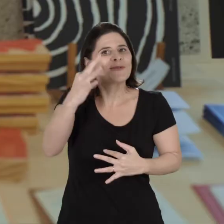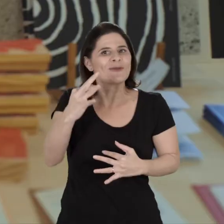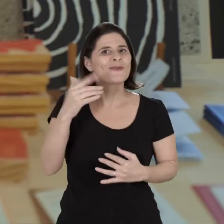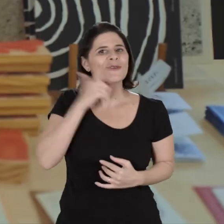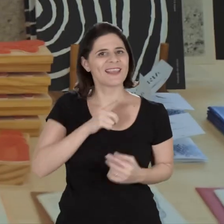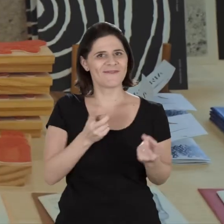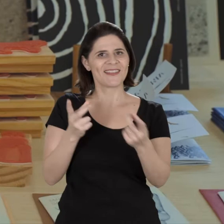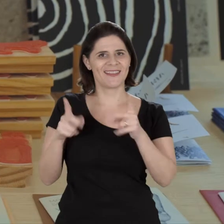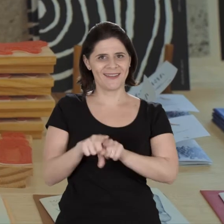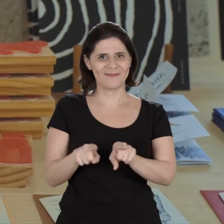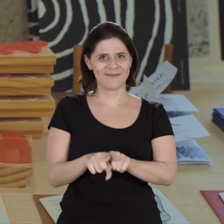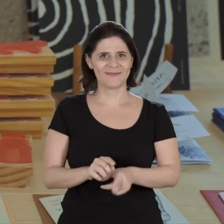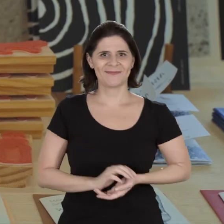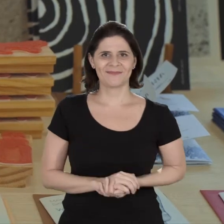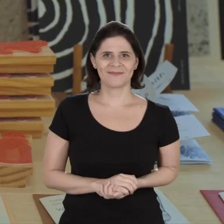dia e poder estar aqui também.